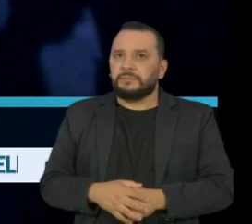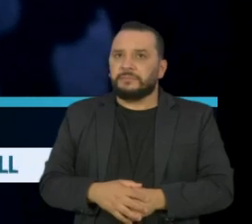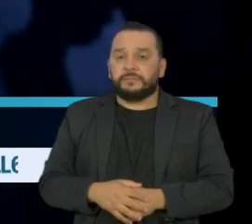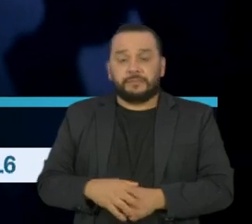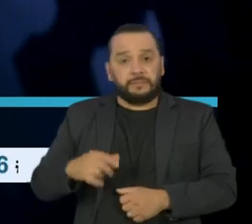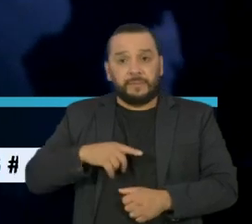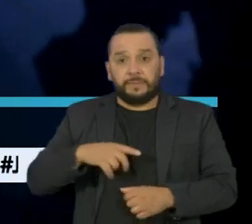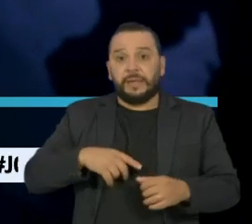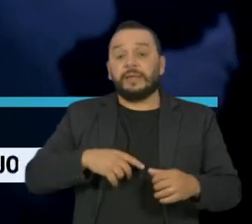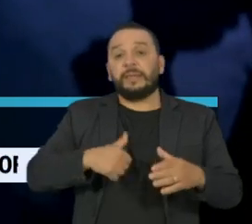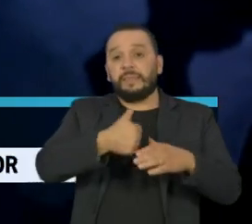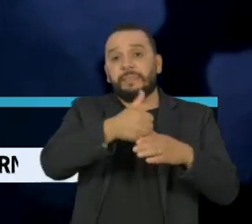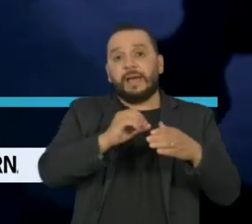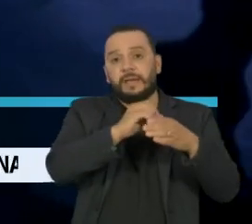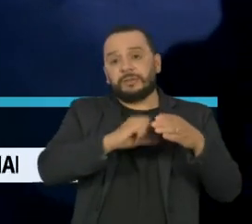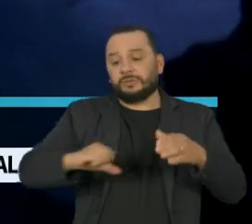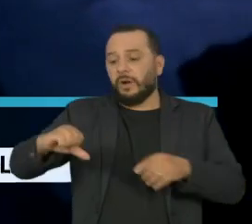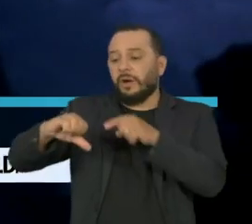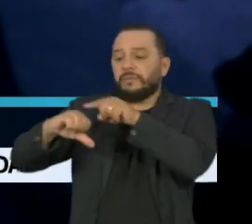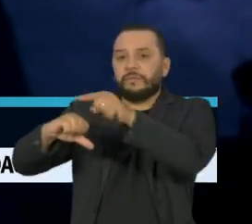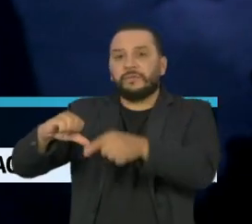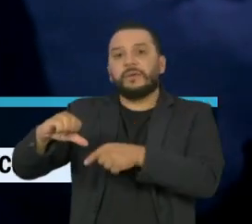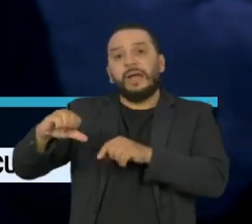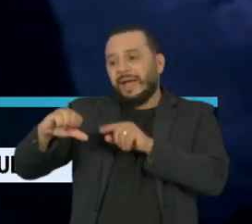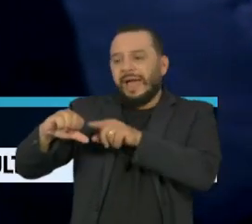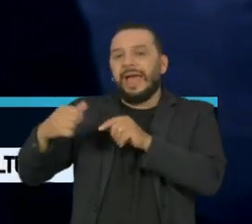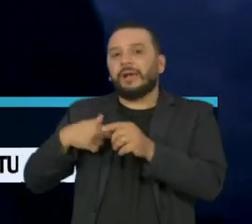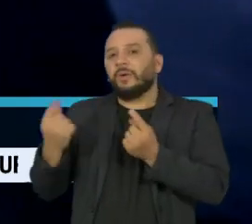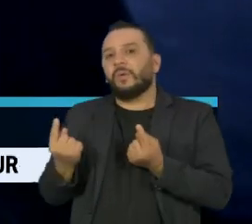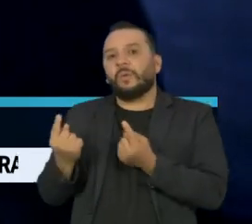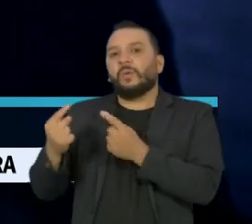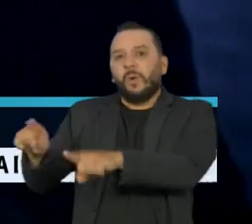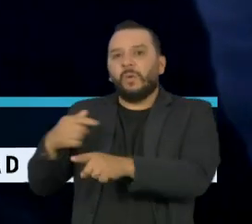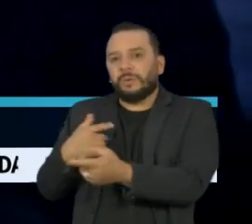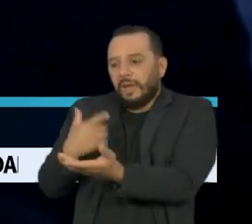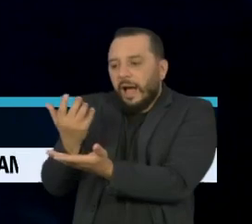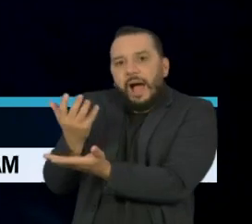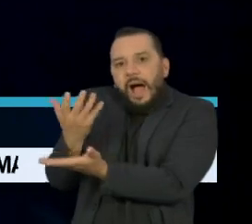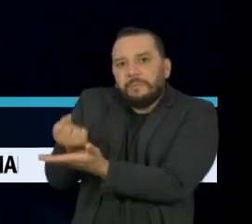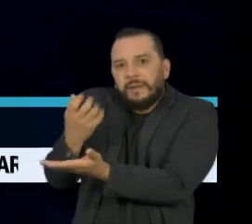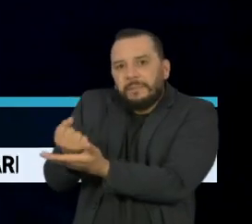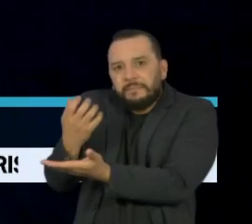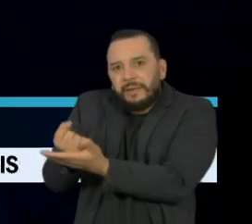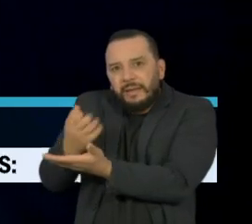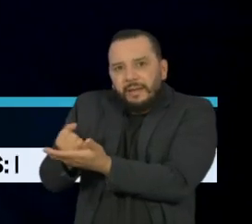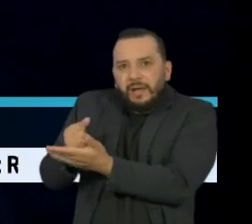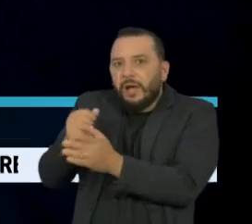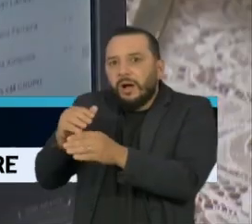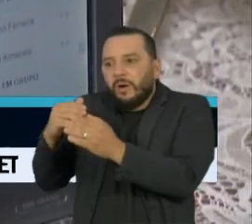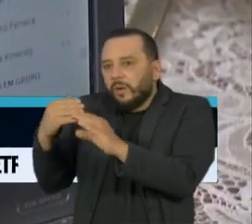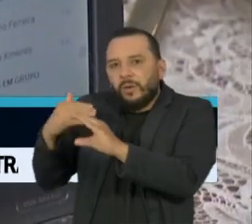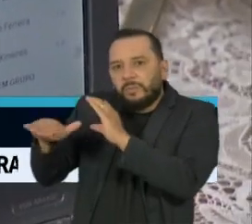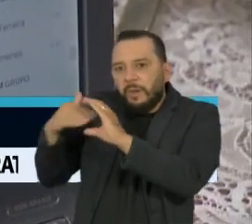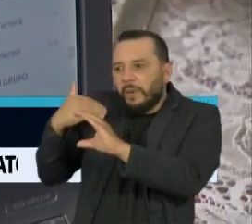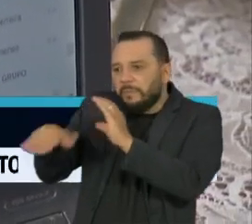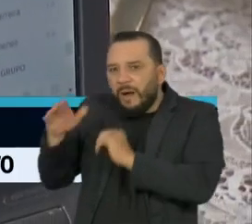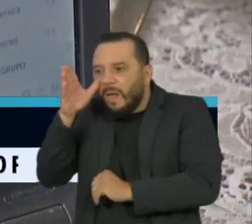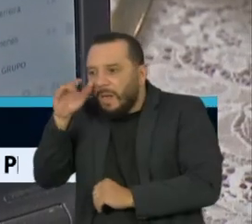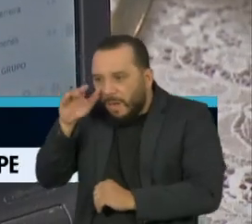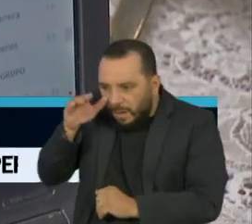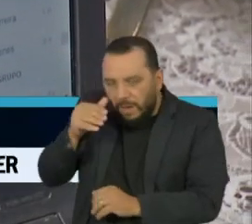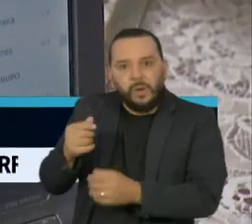a nova em cada dez brasileiros são contra o rastreamento de conversas em aplicativos pesquisa foi feita pelo datafolha